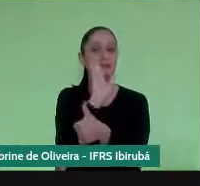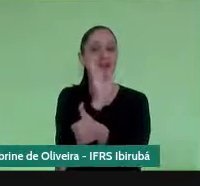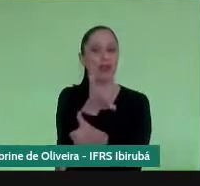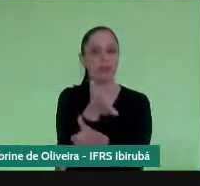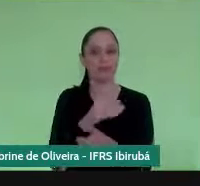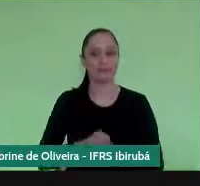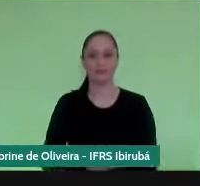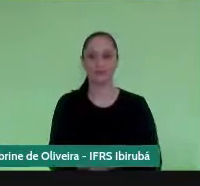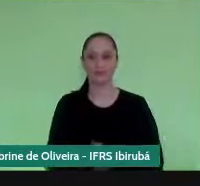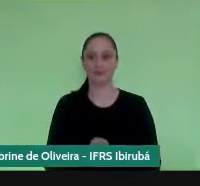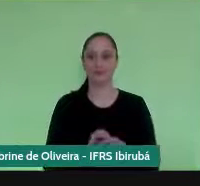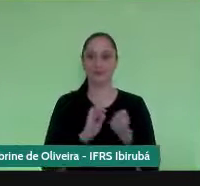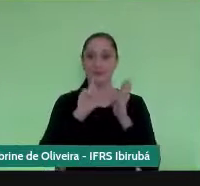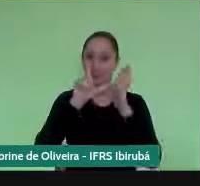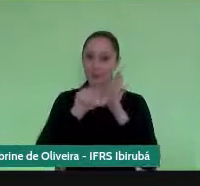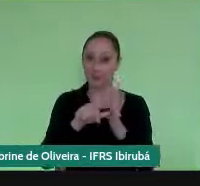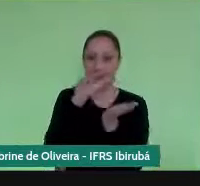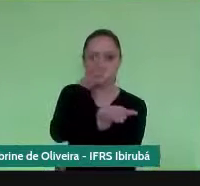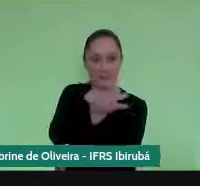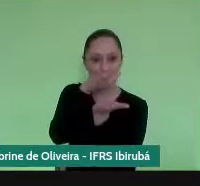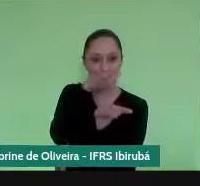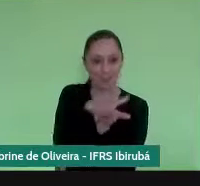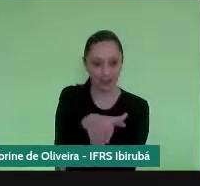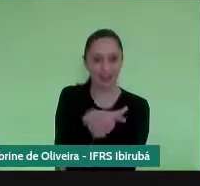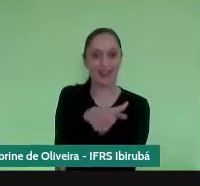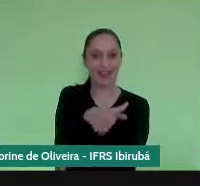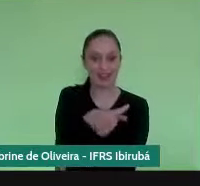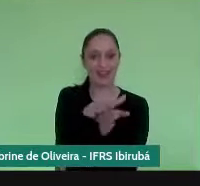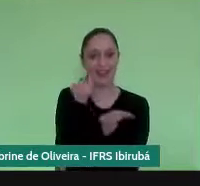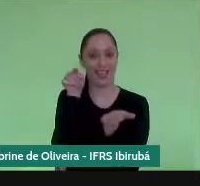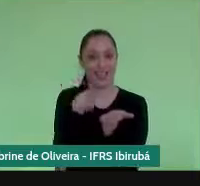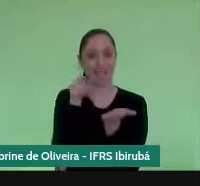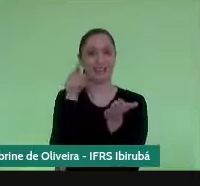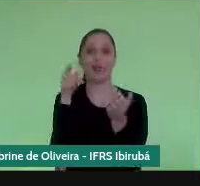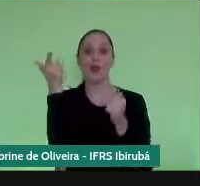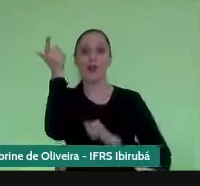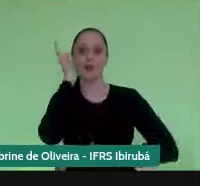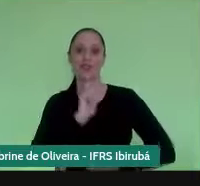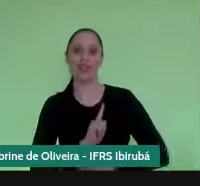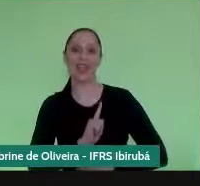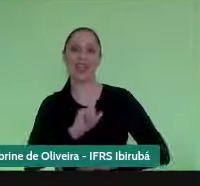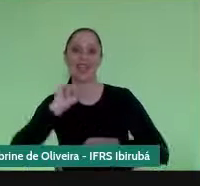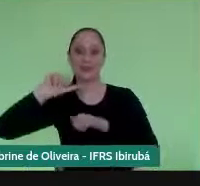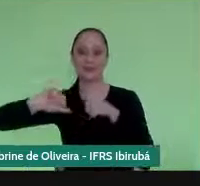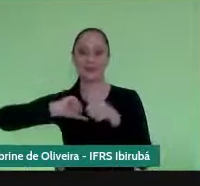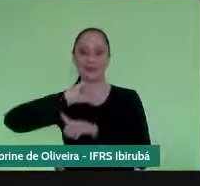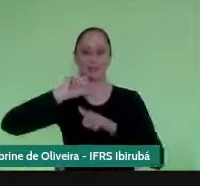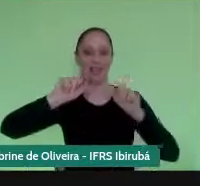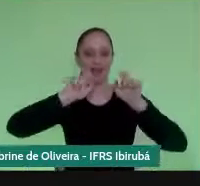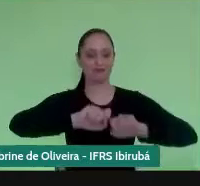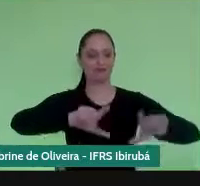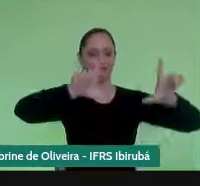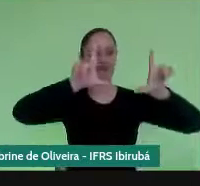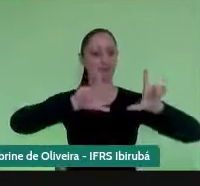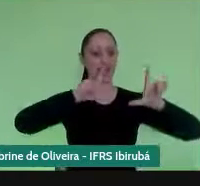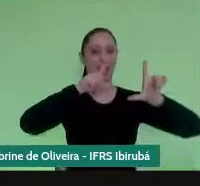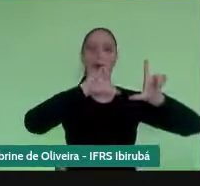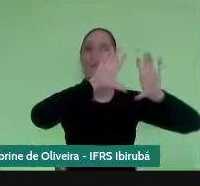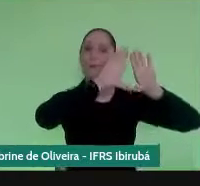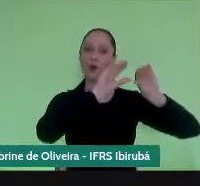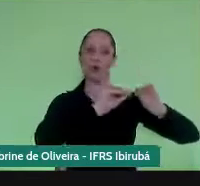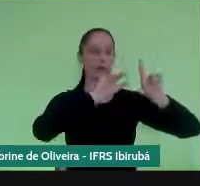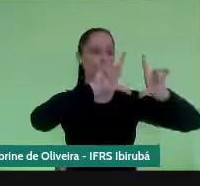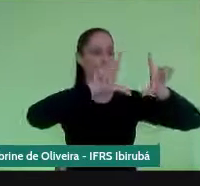gente consegue trocar os arquivos que estão nos espaços do Moodle pelos links da revista e também consegue registrar